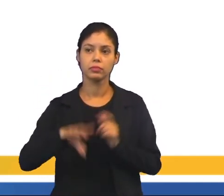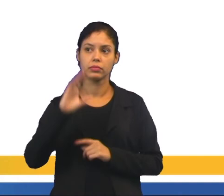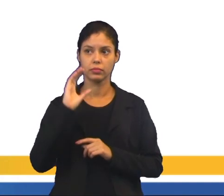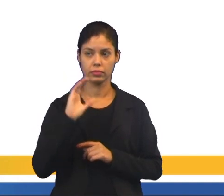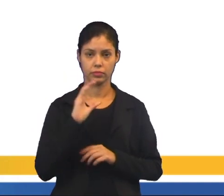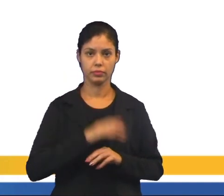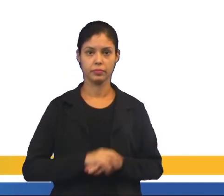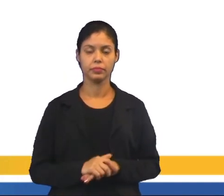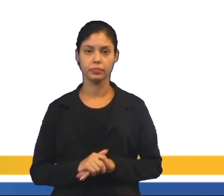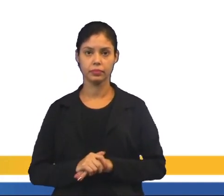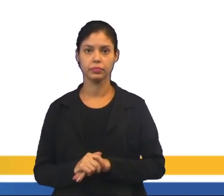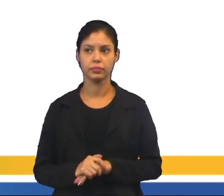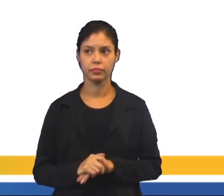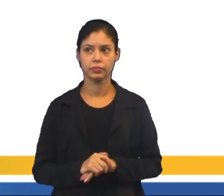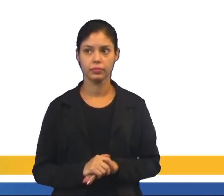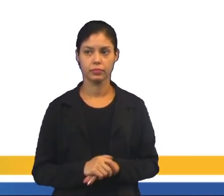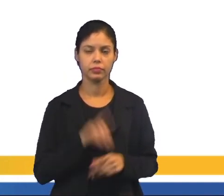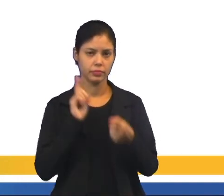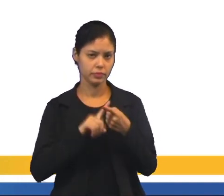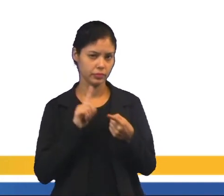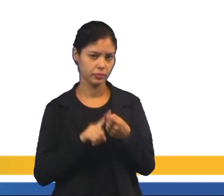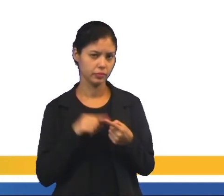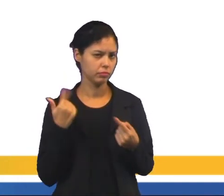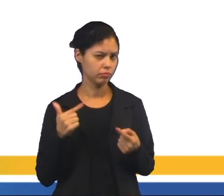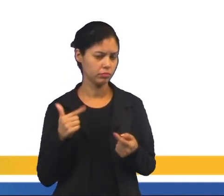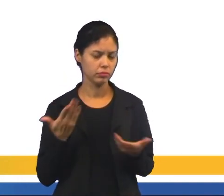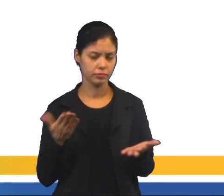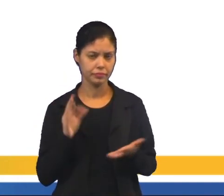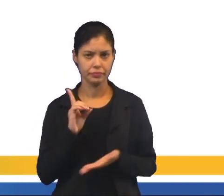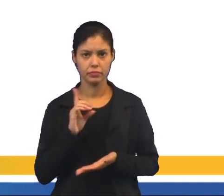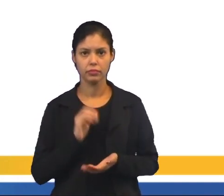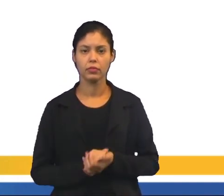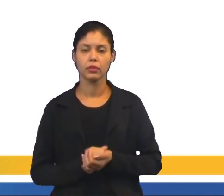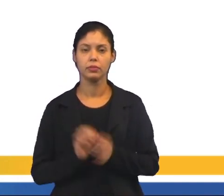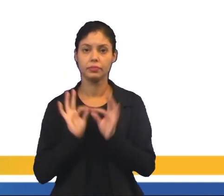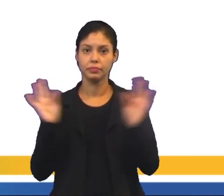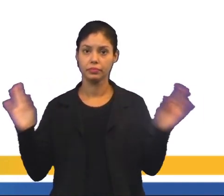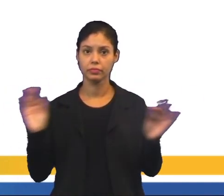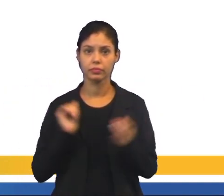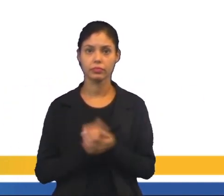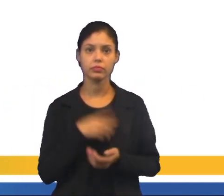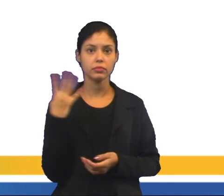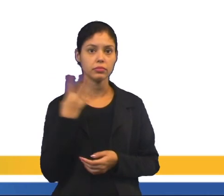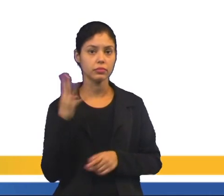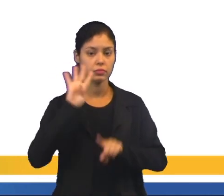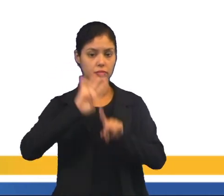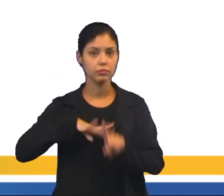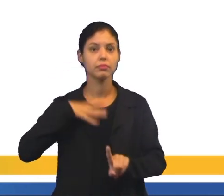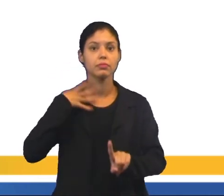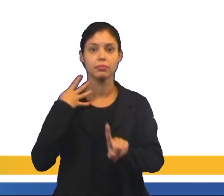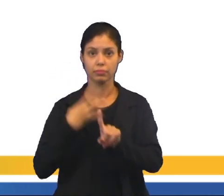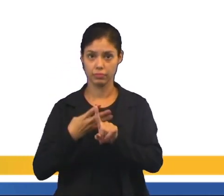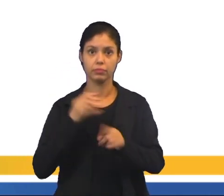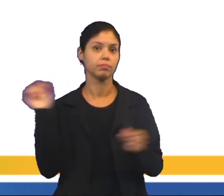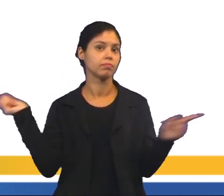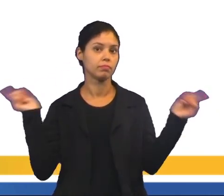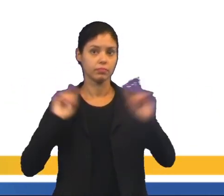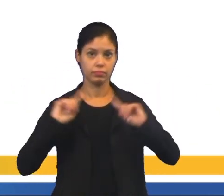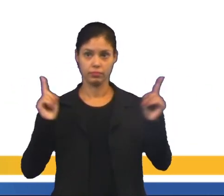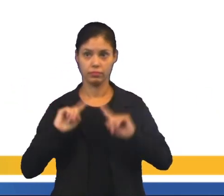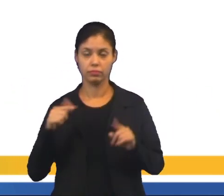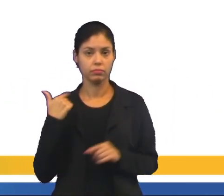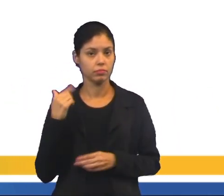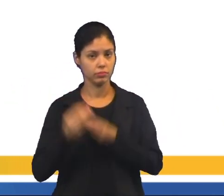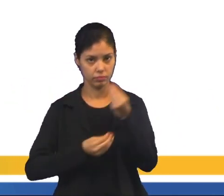aí a letra C. Mas vamos ver por que não é a D? A medida do perímetro será 4 vezes maior. Não,